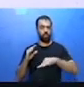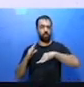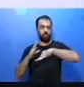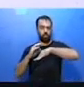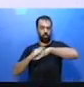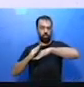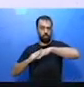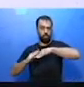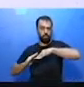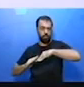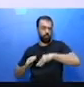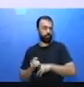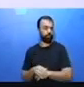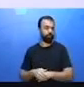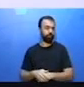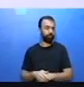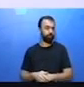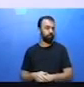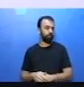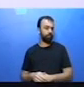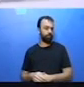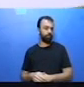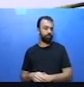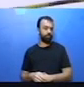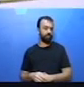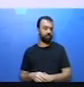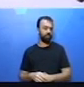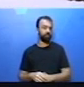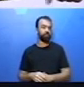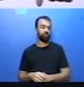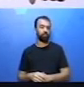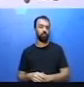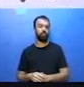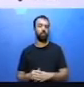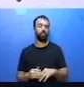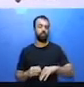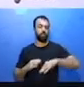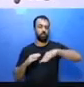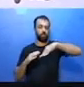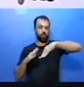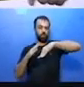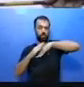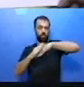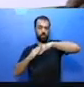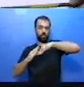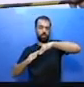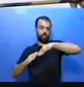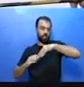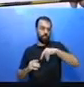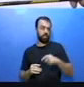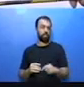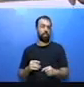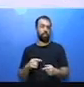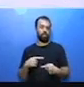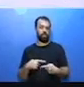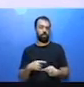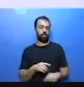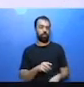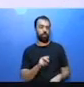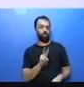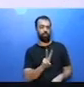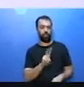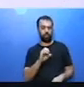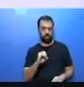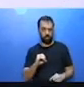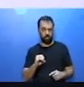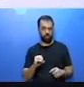Então, para cobrir cada metro quadrado, 20 telhas. Então, para saber o total de telhas, é 20, que está no